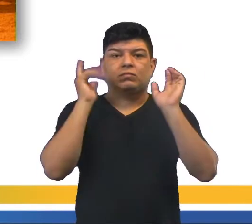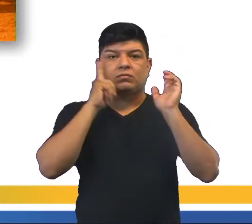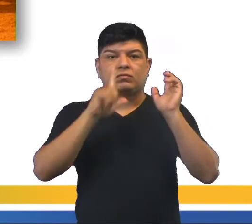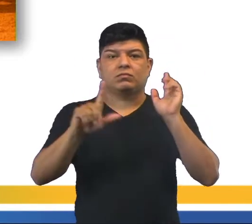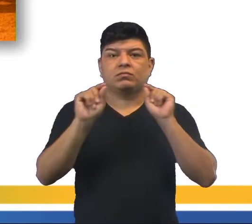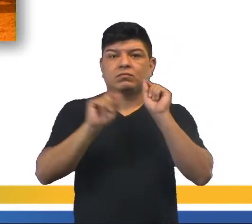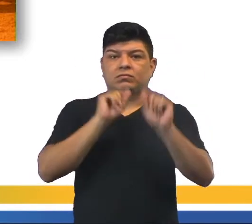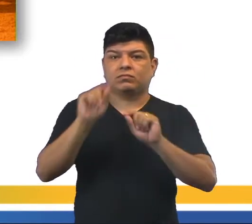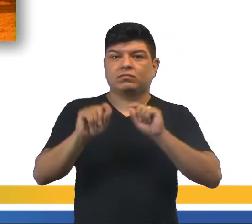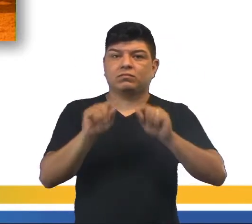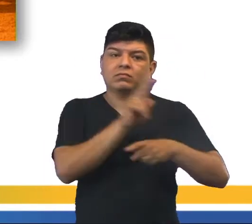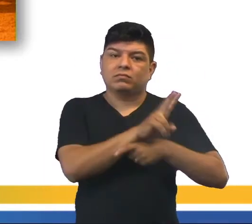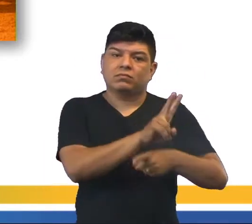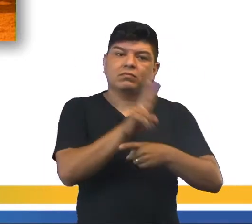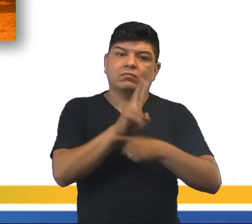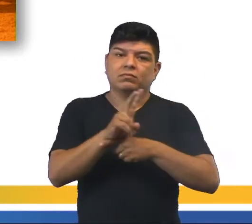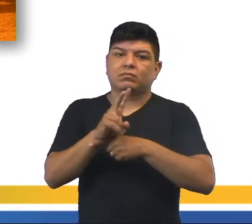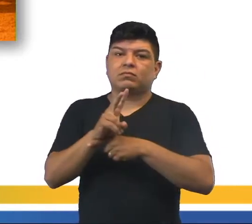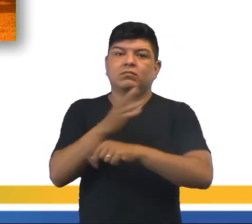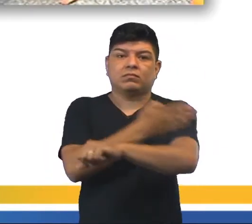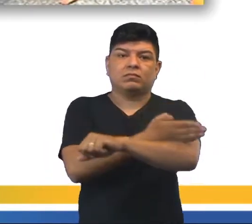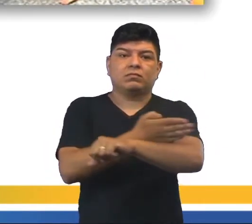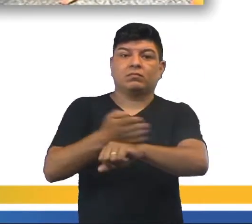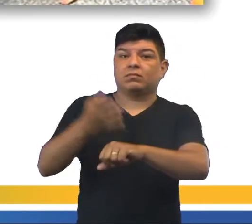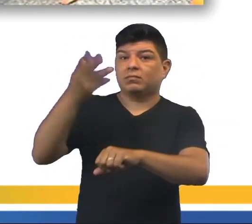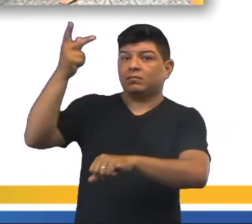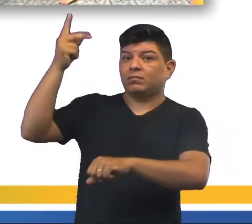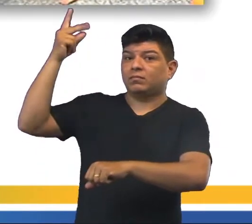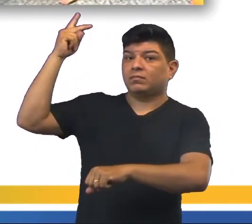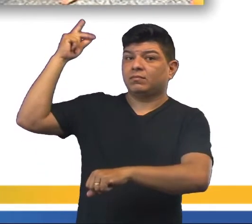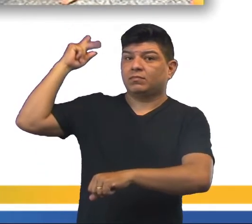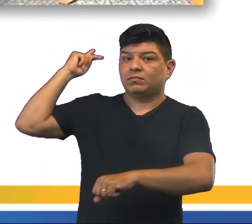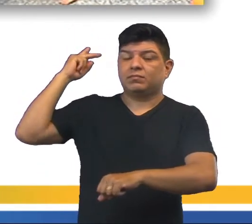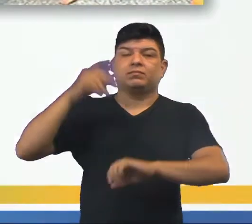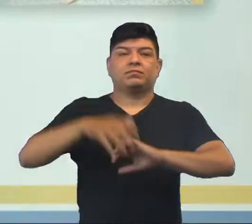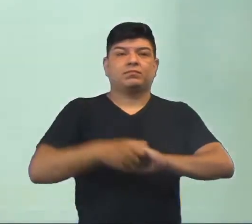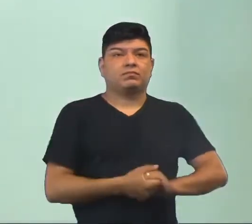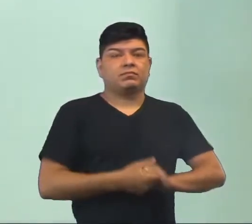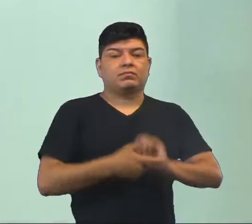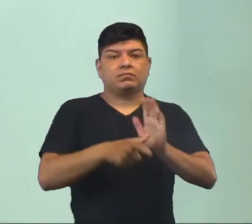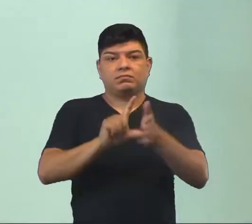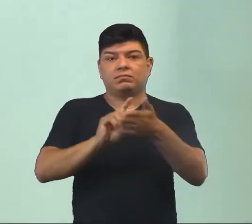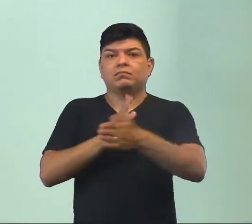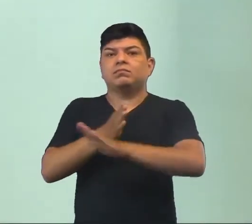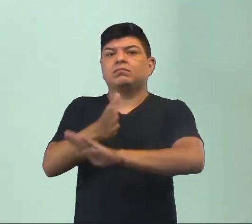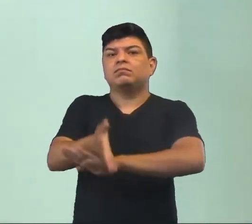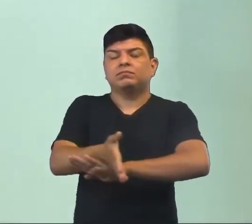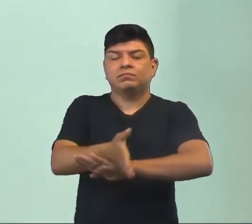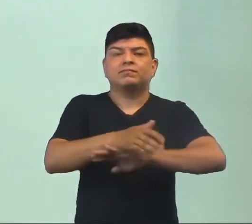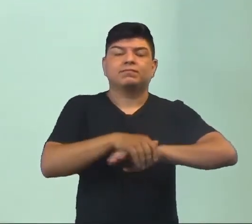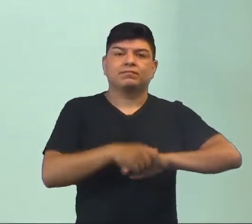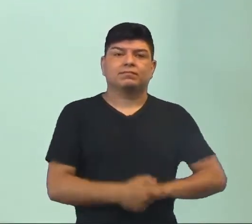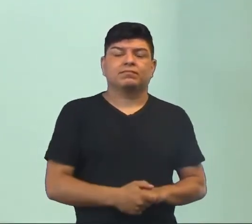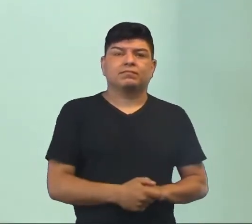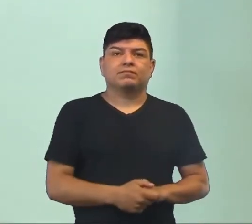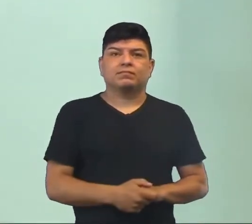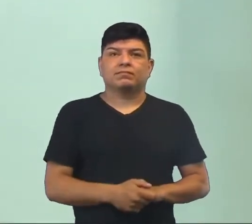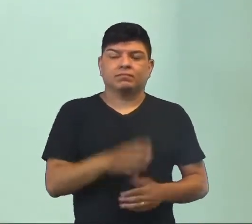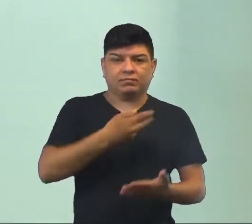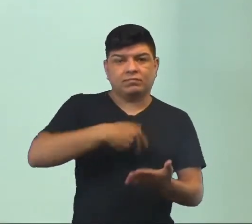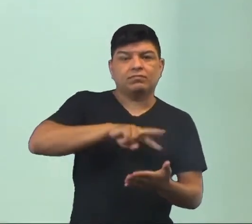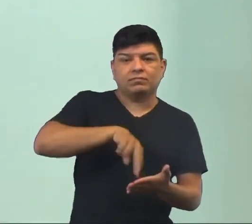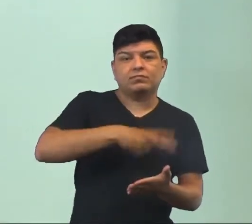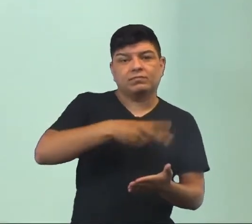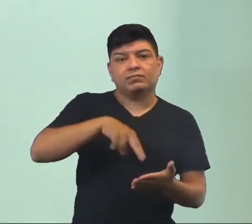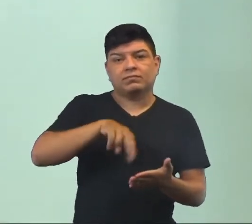manter preservadas as tradições de seus antepassados. Antes da gente entrar nessas danças,